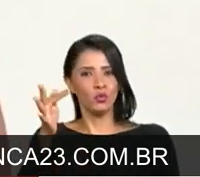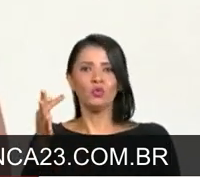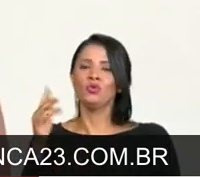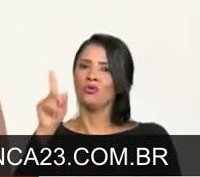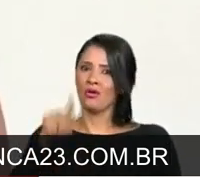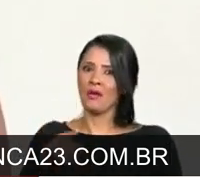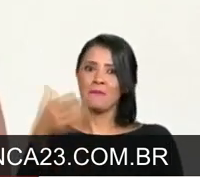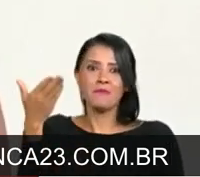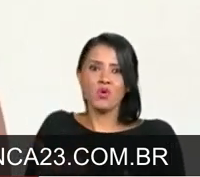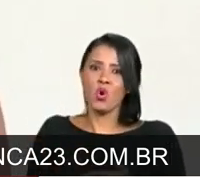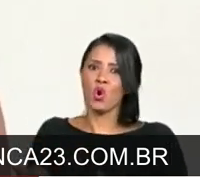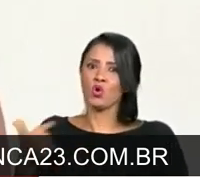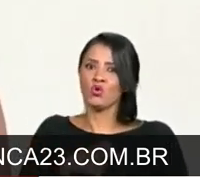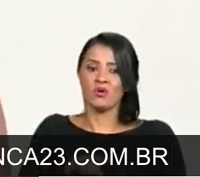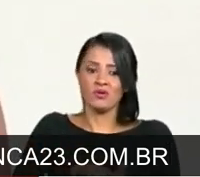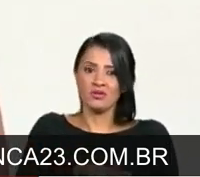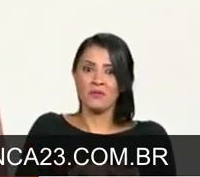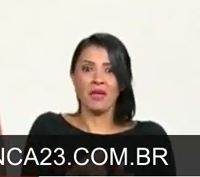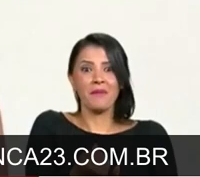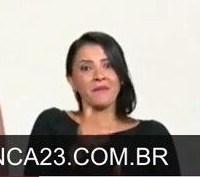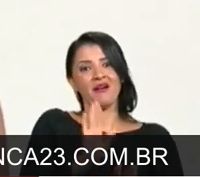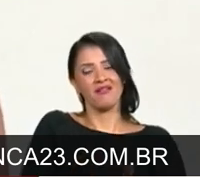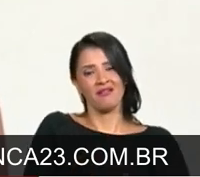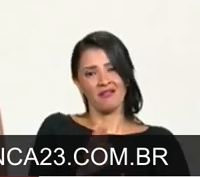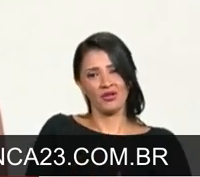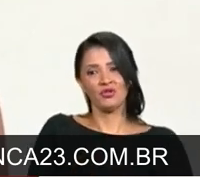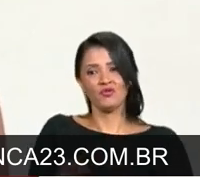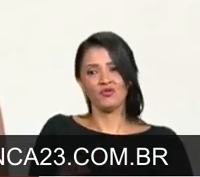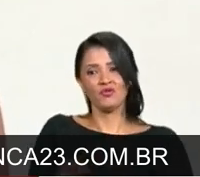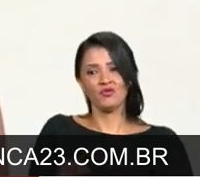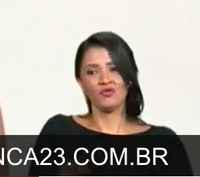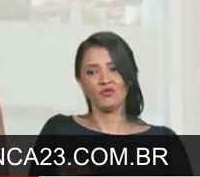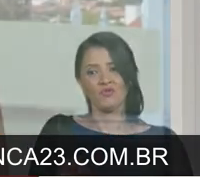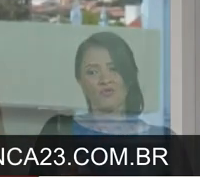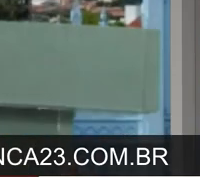é muito maior do que o preço de um exame, se você não cuida, entendeu?